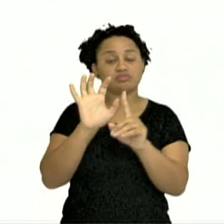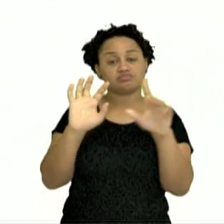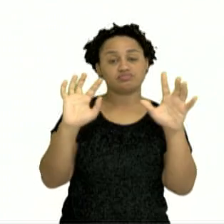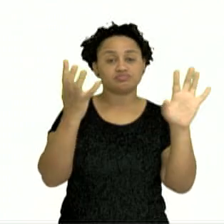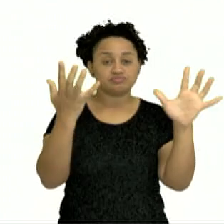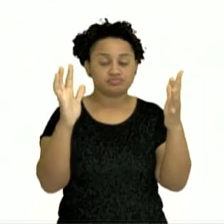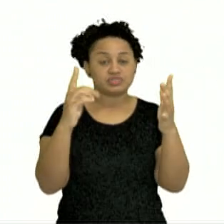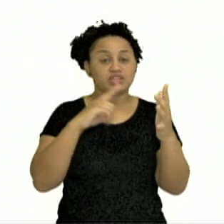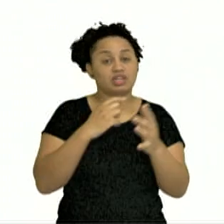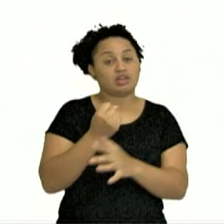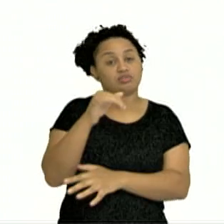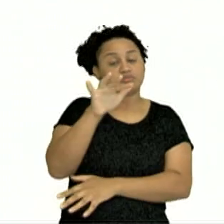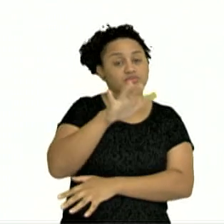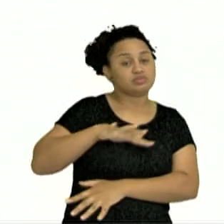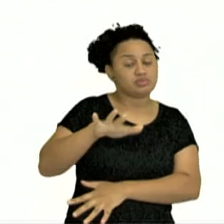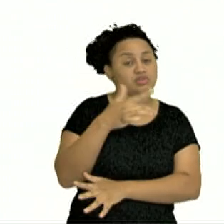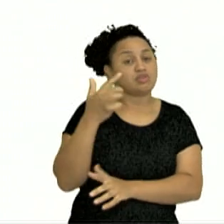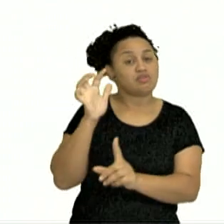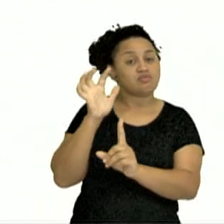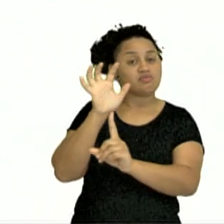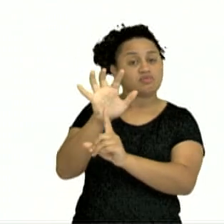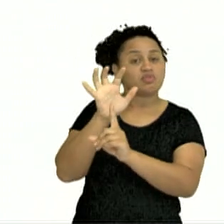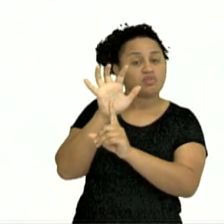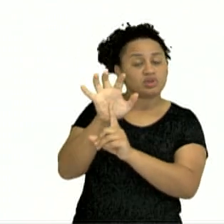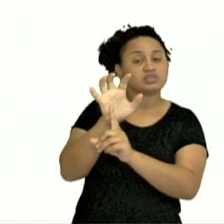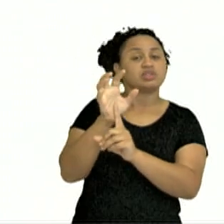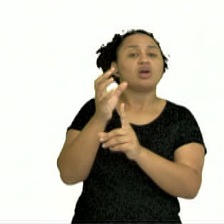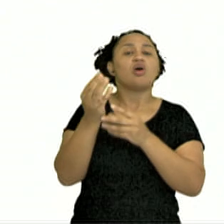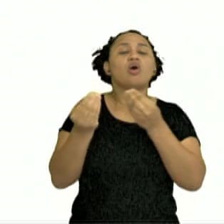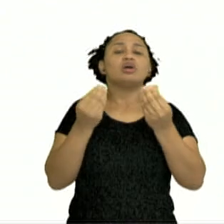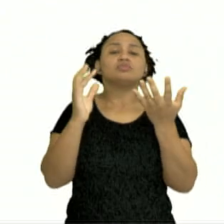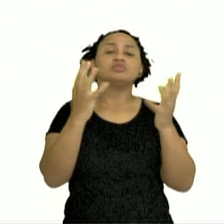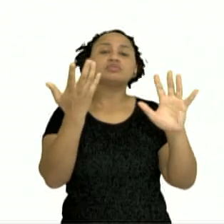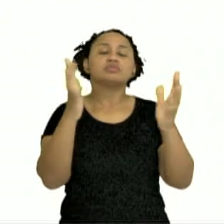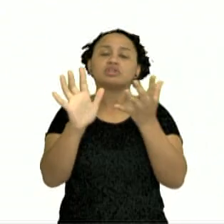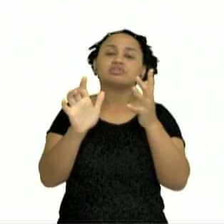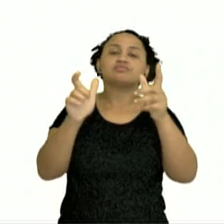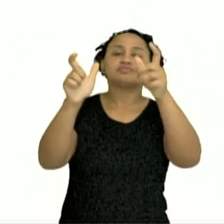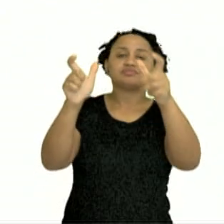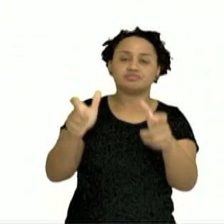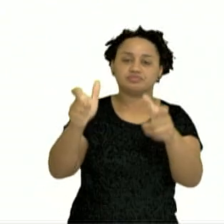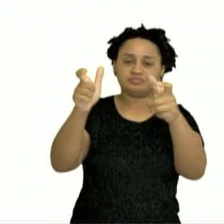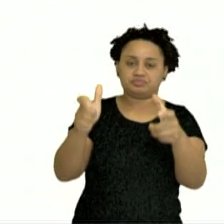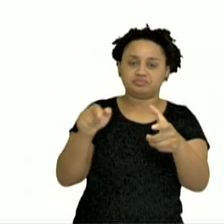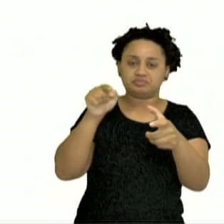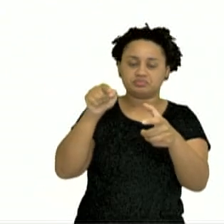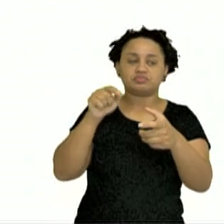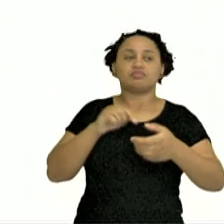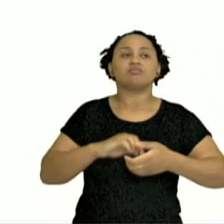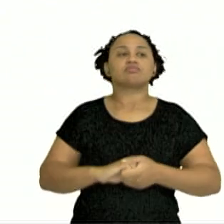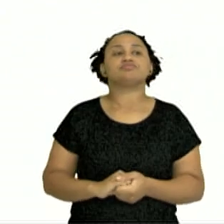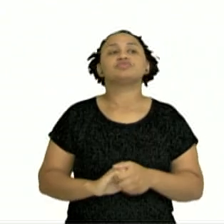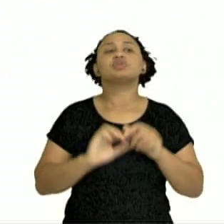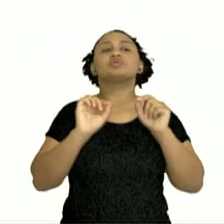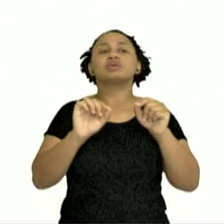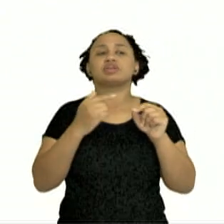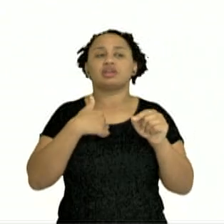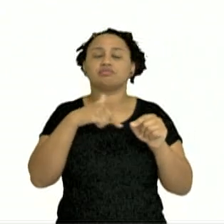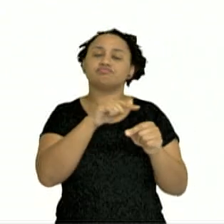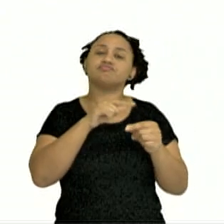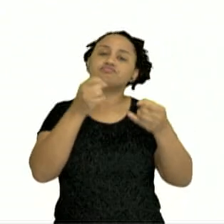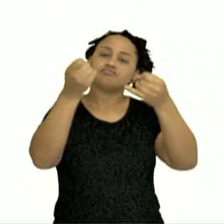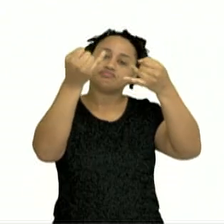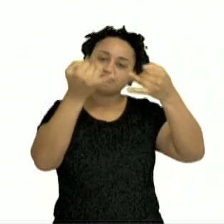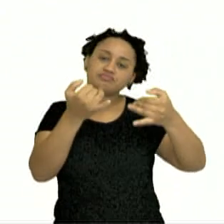algumas condições que vão influenciar no clima de uma determinada localidade, que é exatamente o que está aparecendo